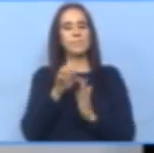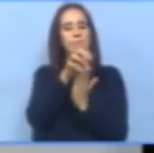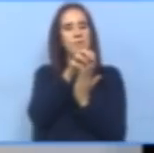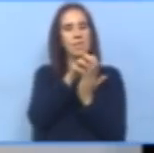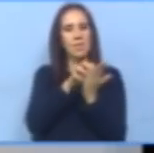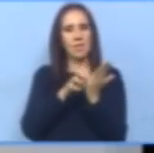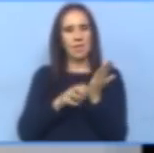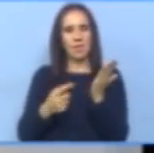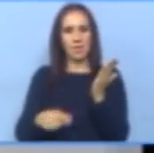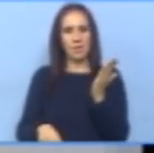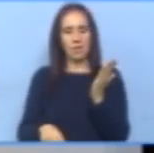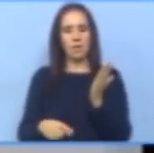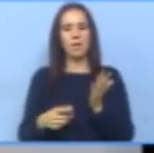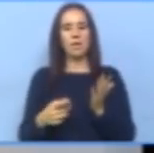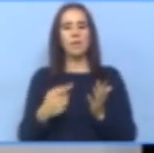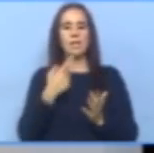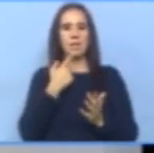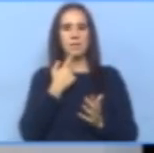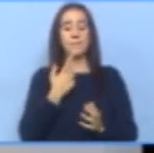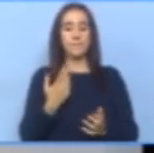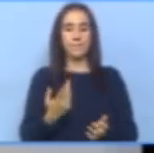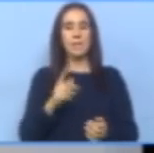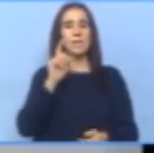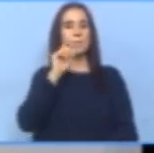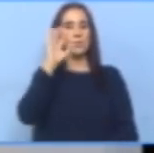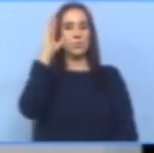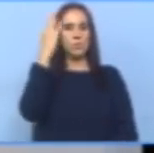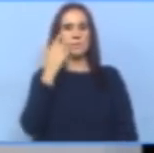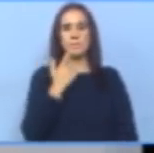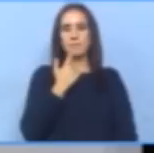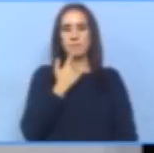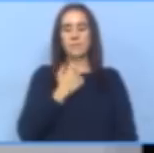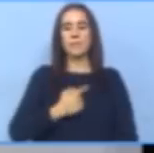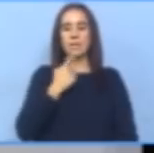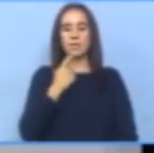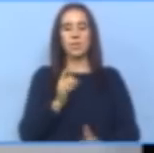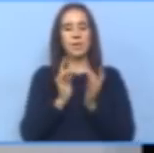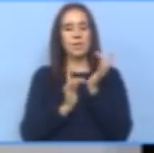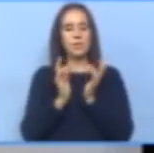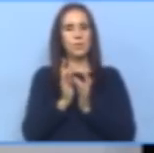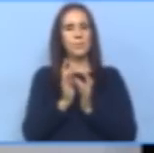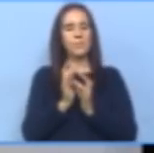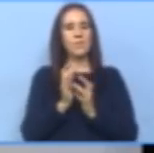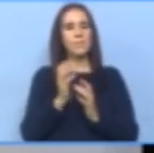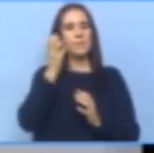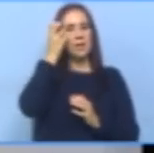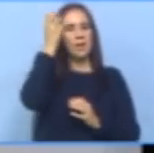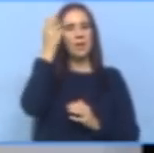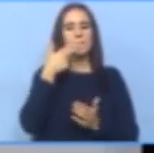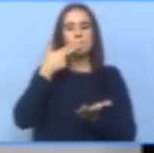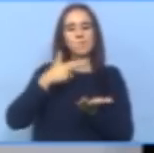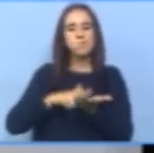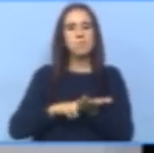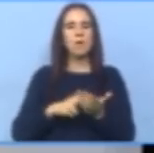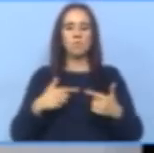portanto, é importante perceber que quando dizemos que Cristo é Rei, não estamos a dizer que